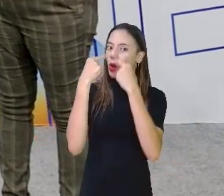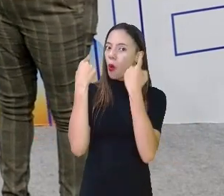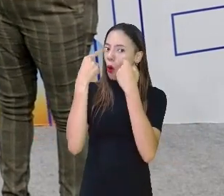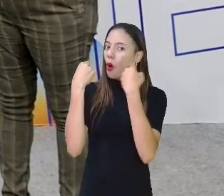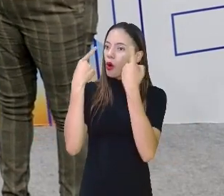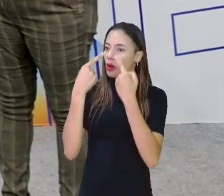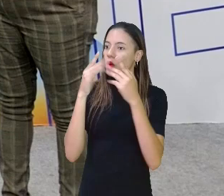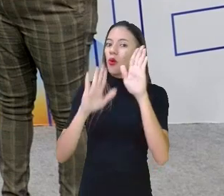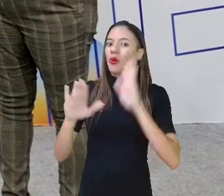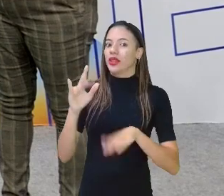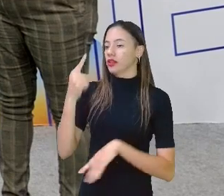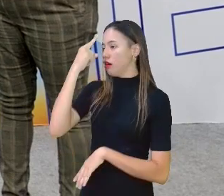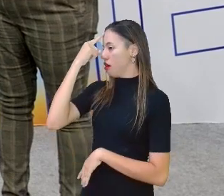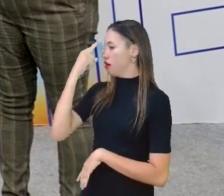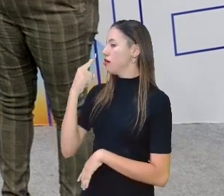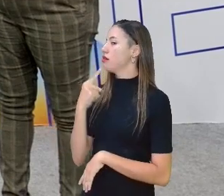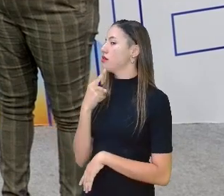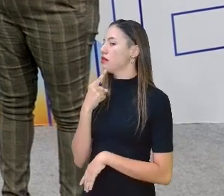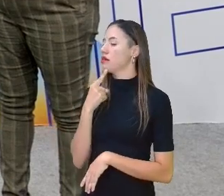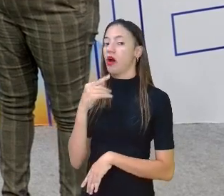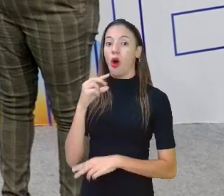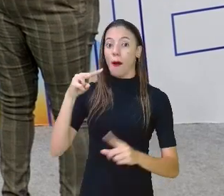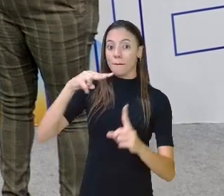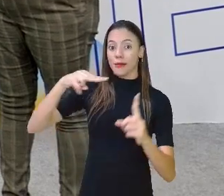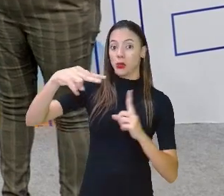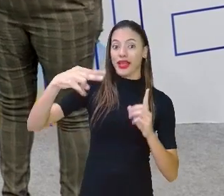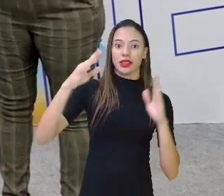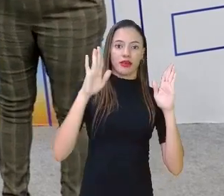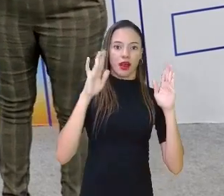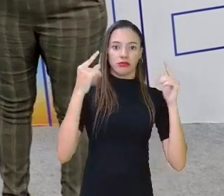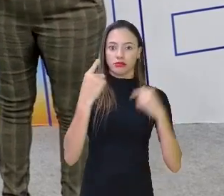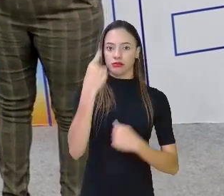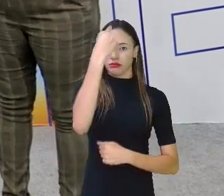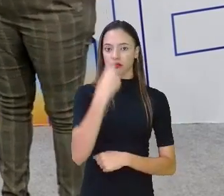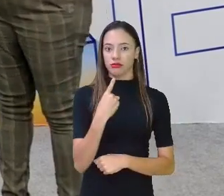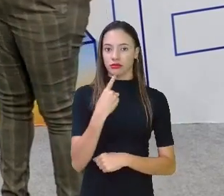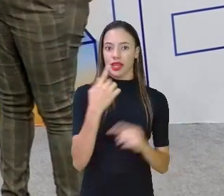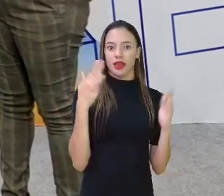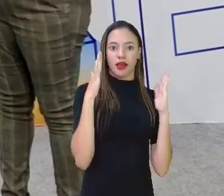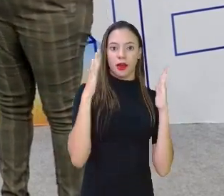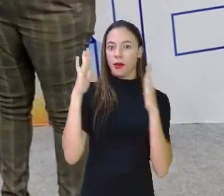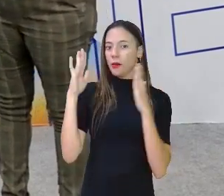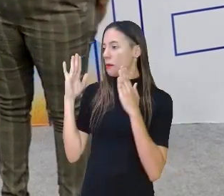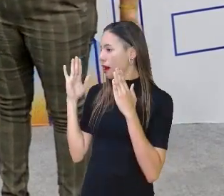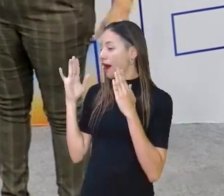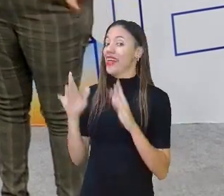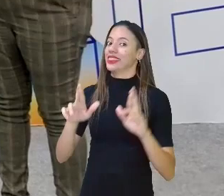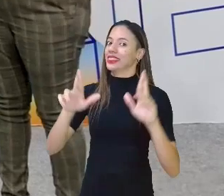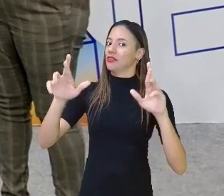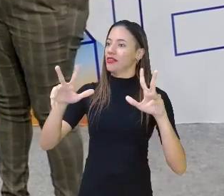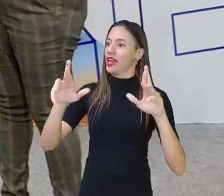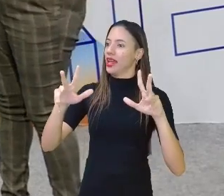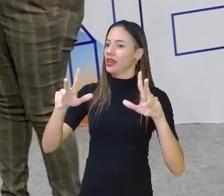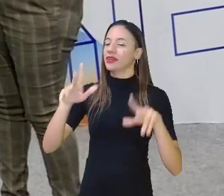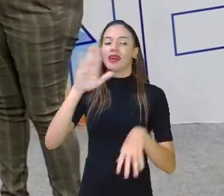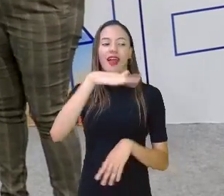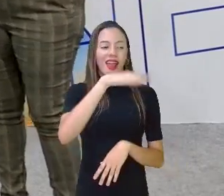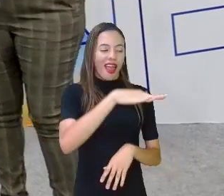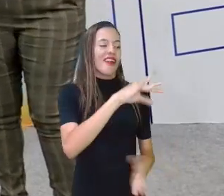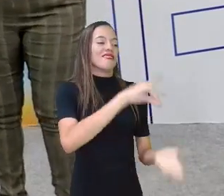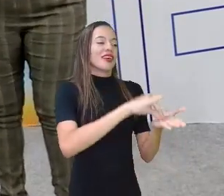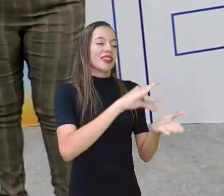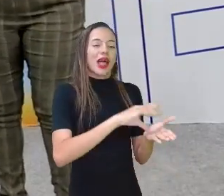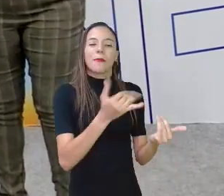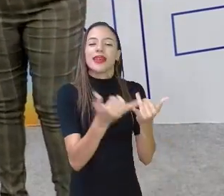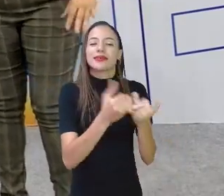olhos de perfil não é a mesma coisa que o olho de frente. Senão vai ficar meio egípcio. Vai Assim, ficar